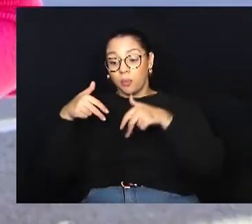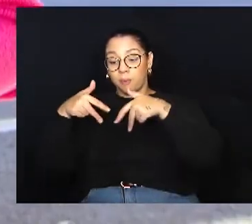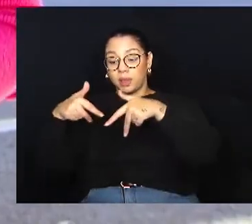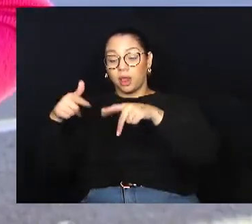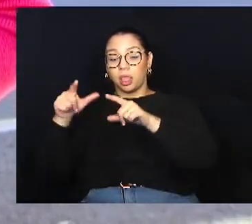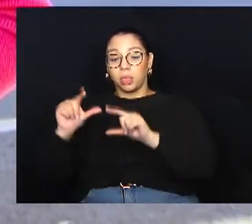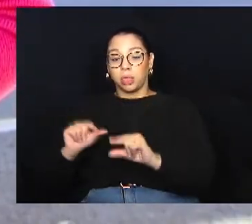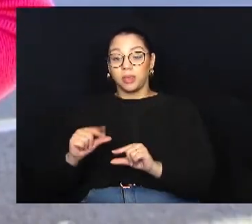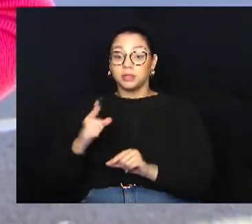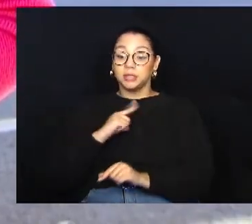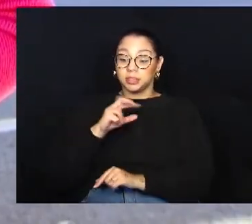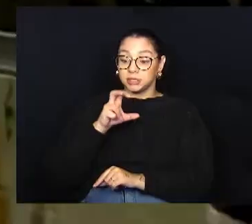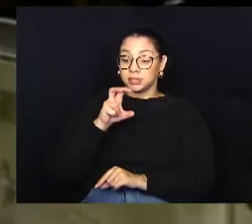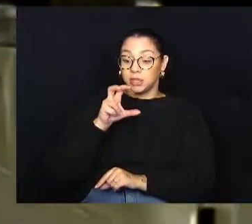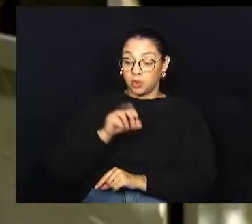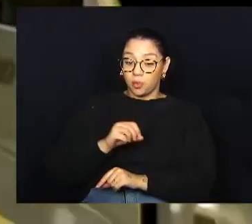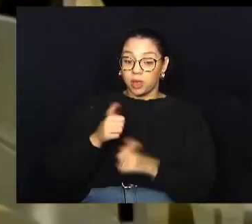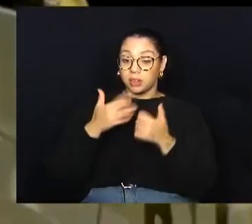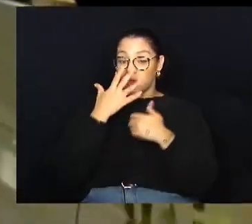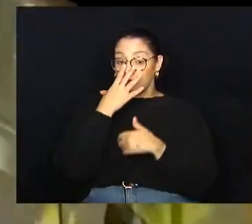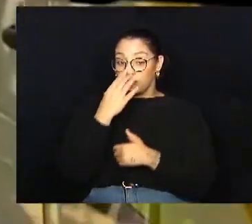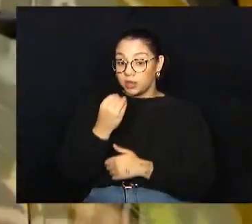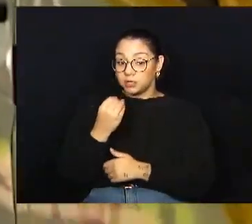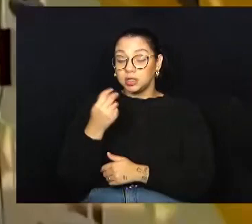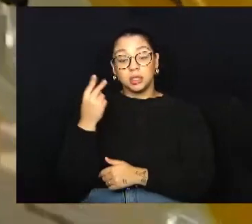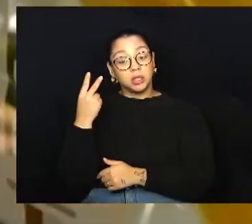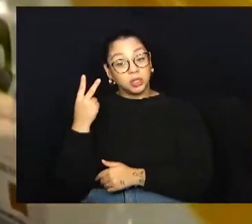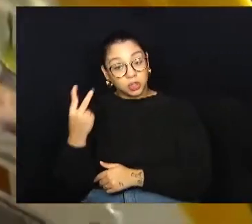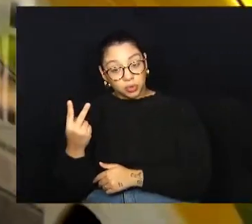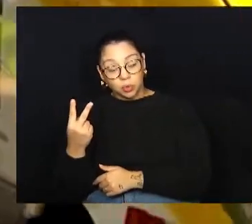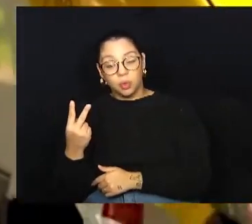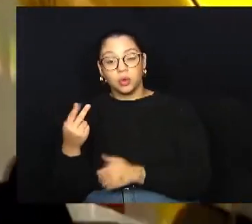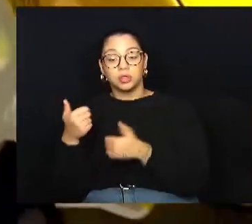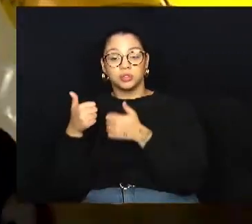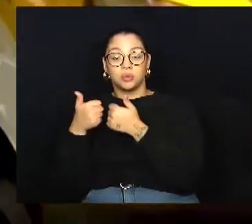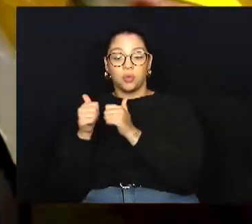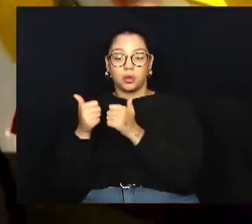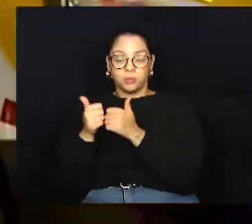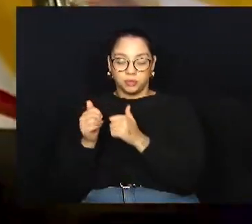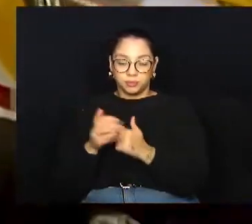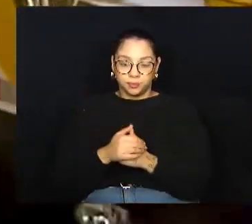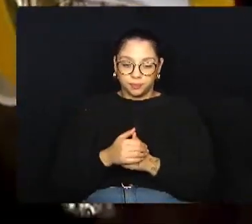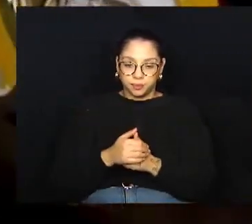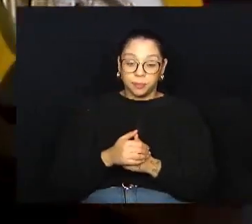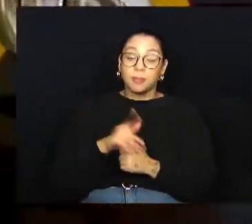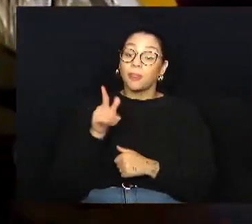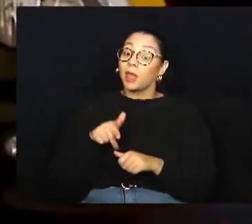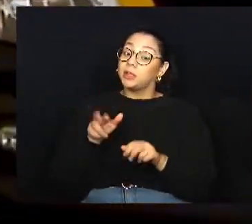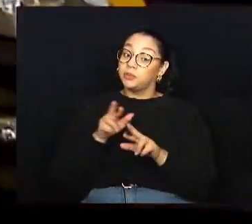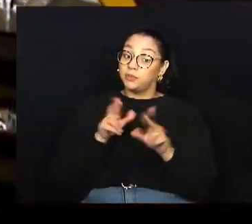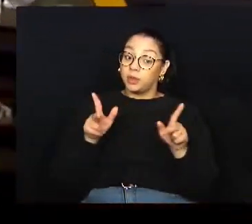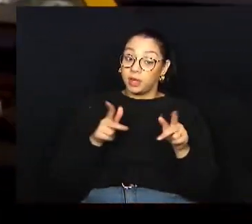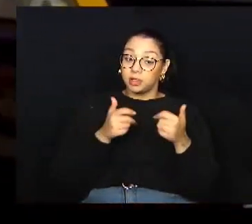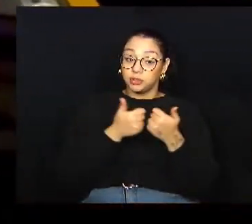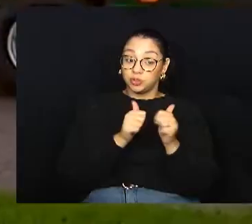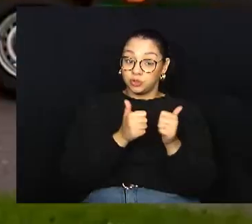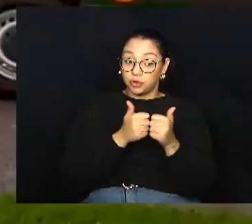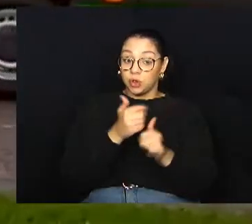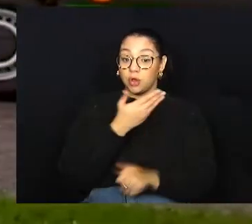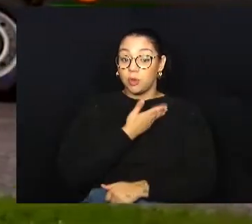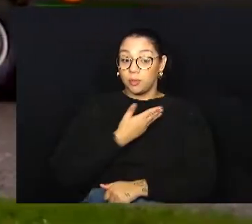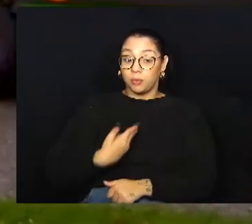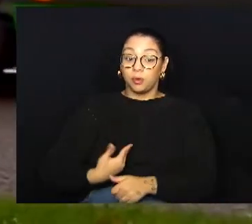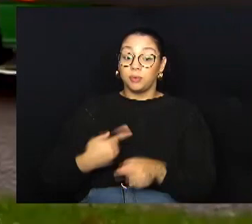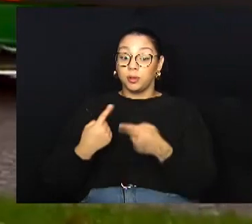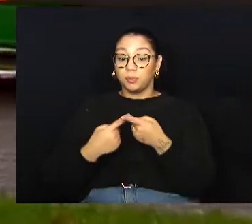50 vans e 2 ônibus. Diferente dos ônibus do transporte público coletivo municipal, esses veículos não